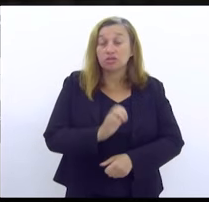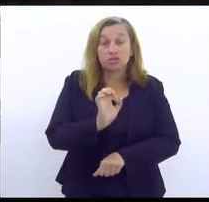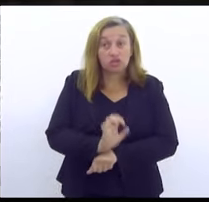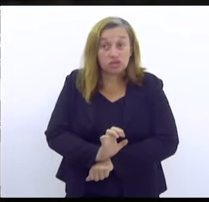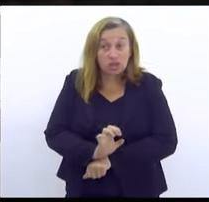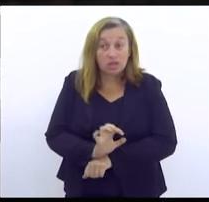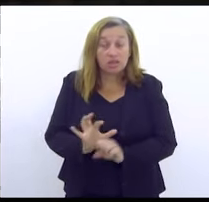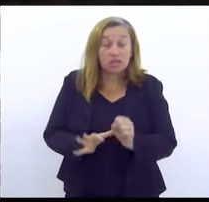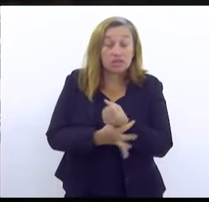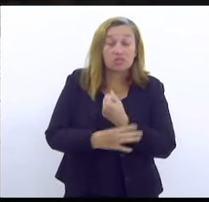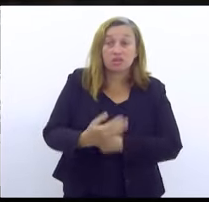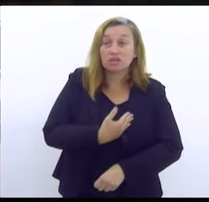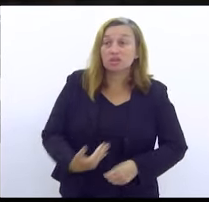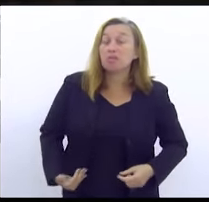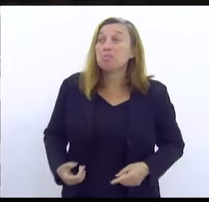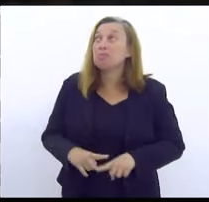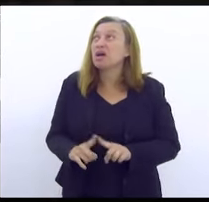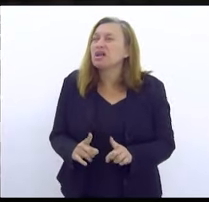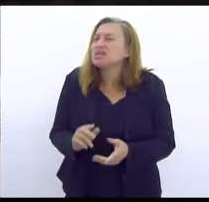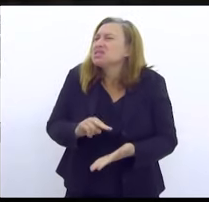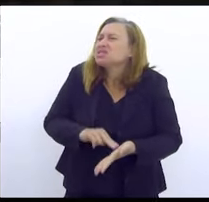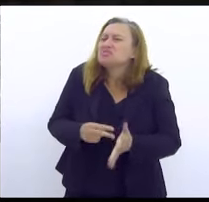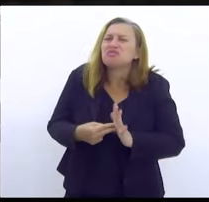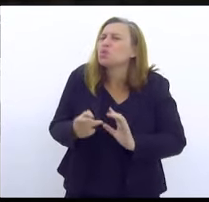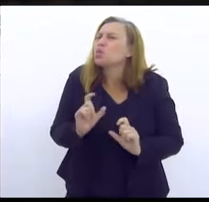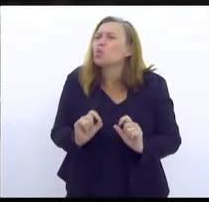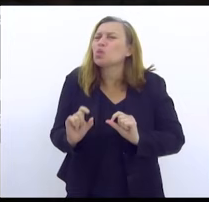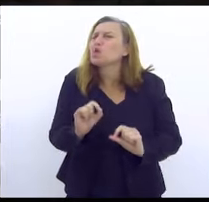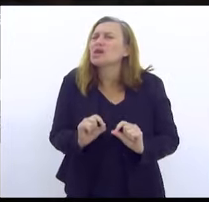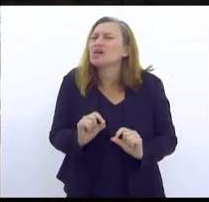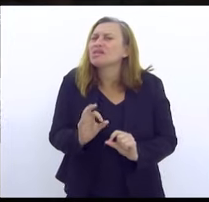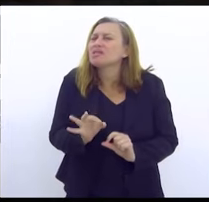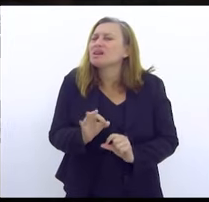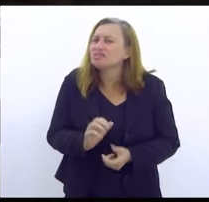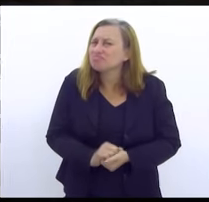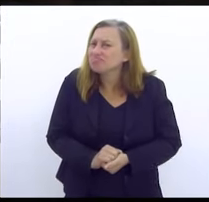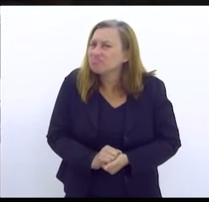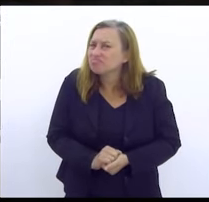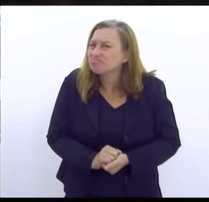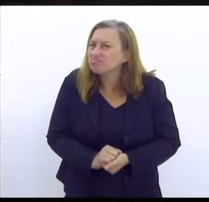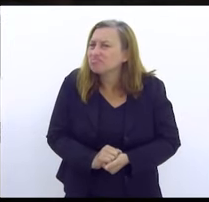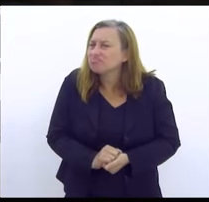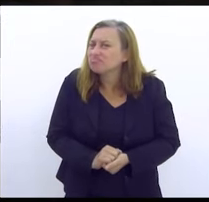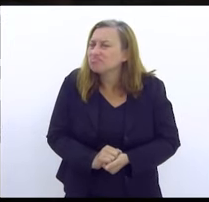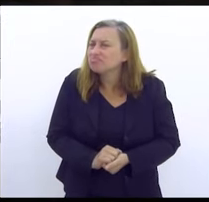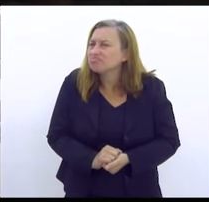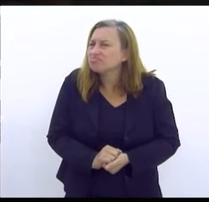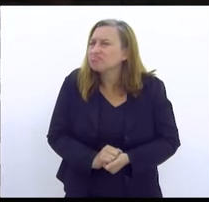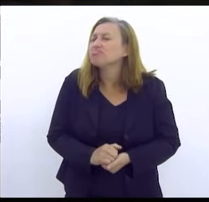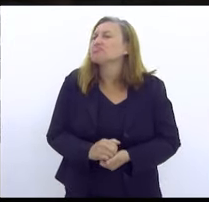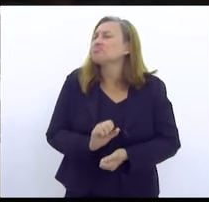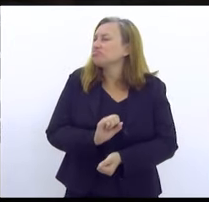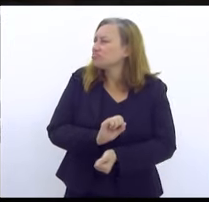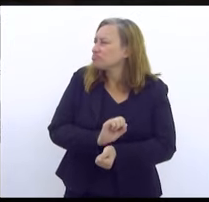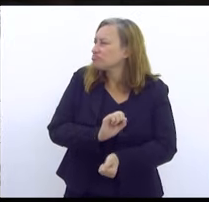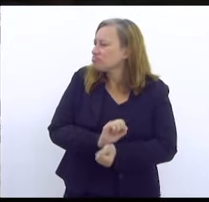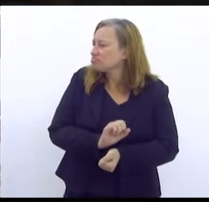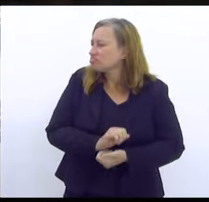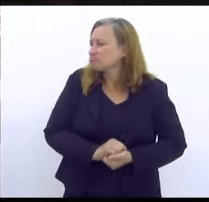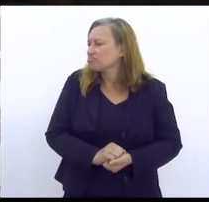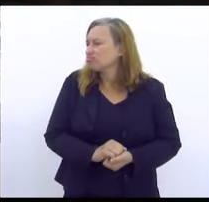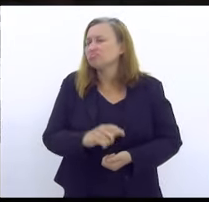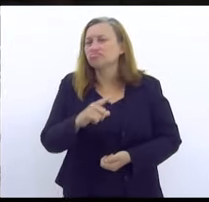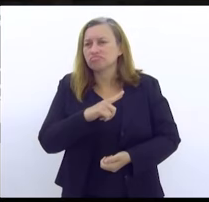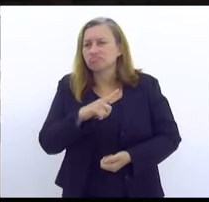de Segurança Pública, mas o que que isso significa, evidentemente? Né? É disso que a gente espera que